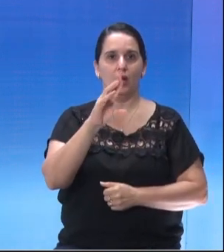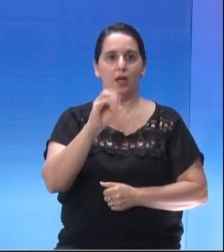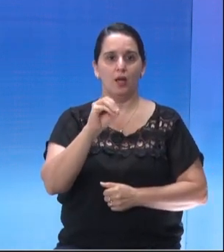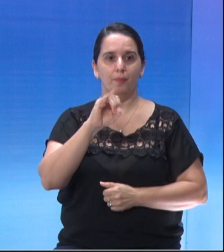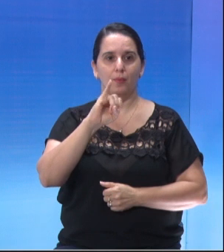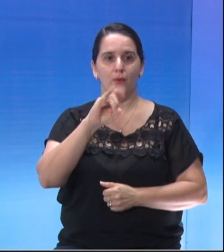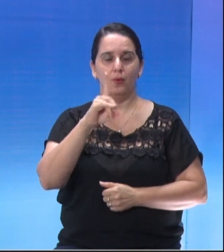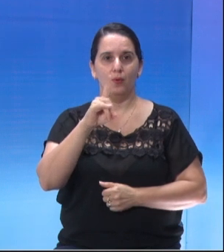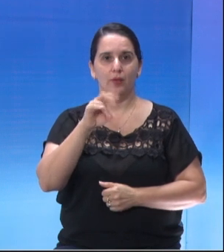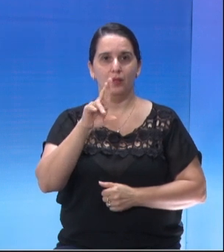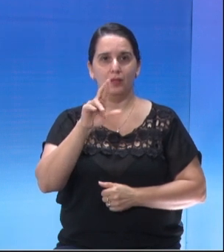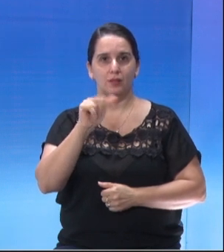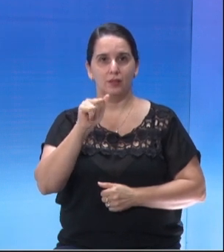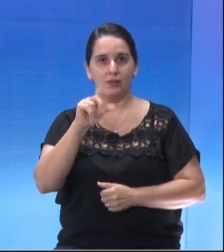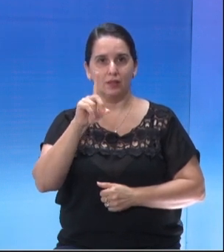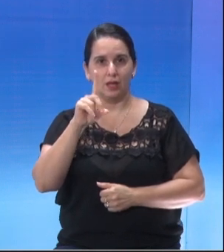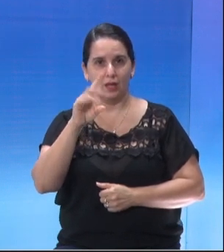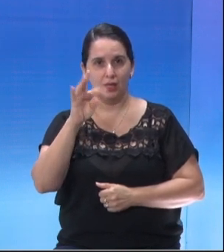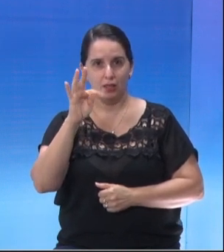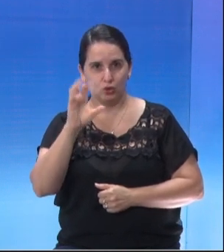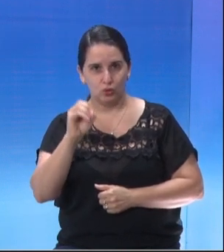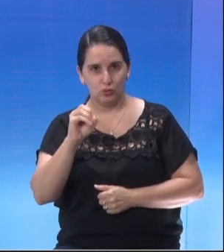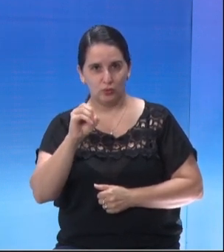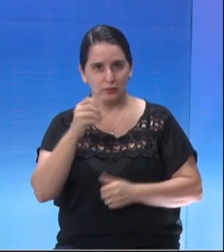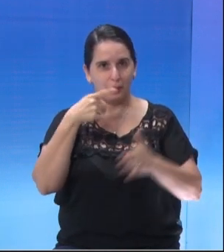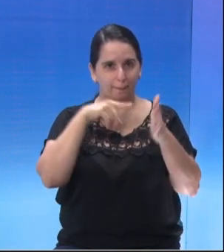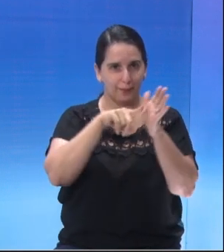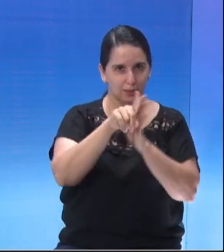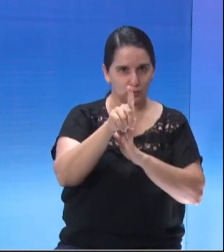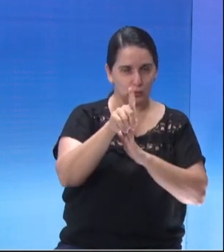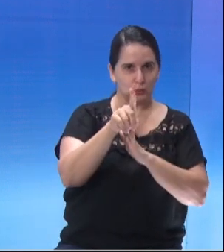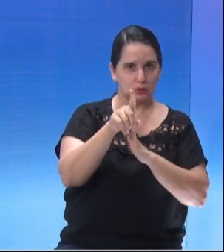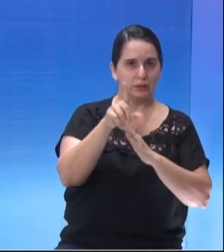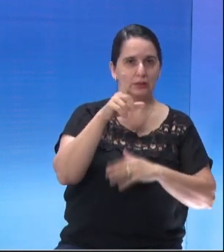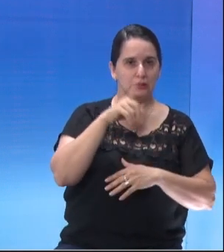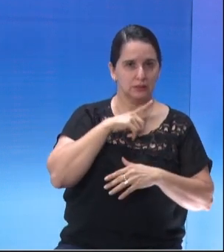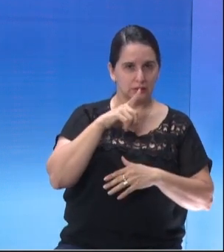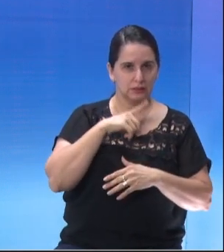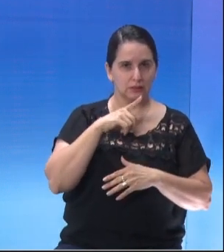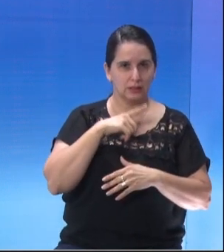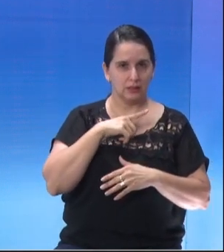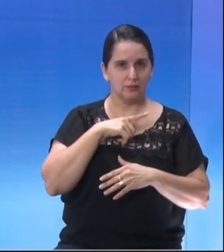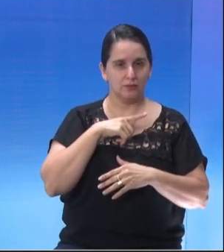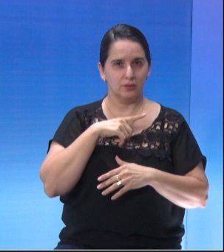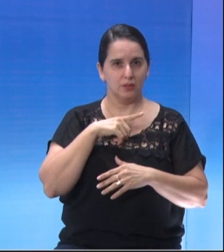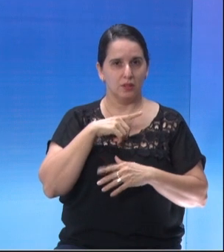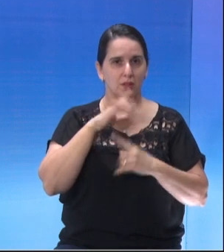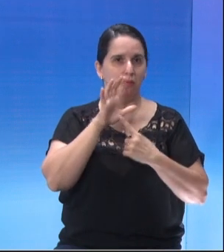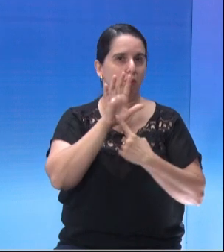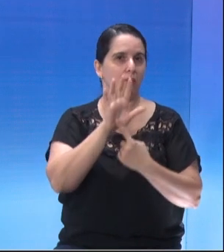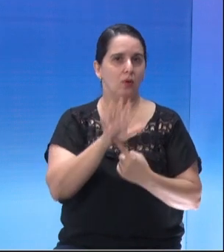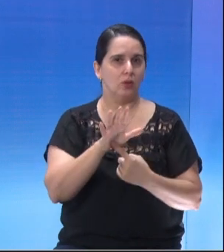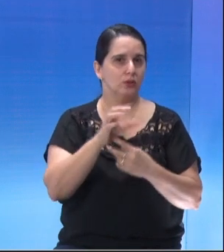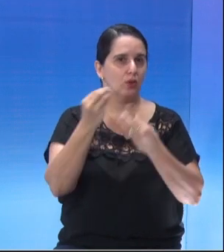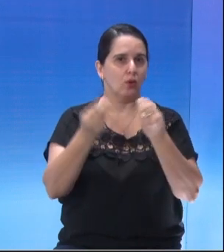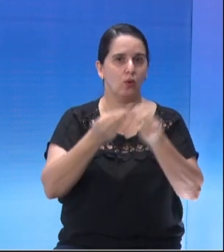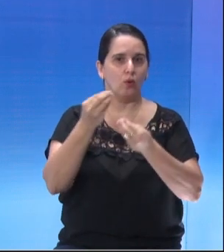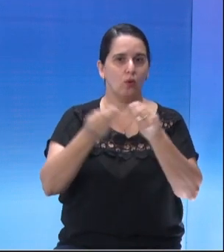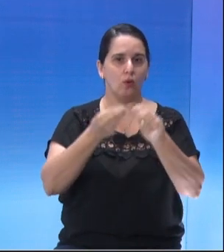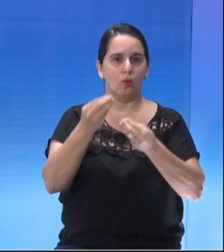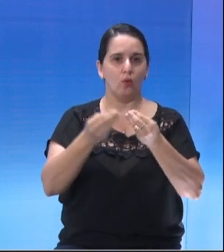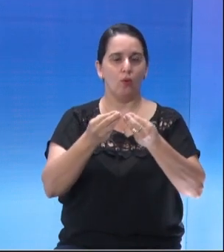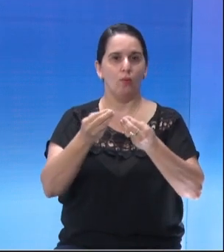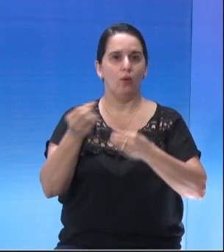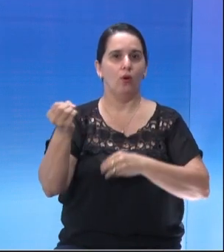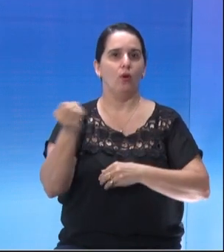em nenhum momento da questão, em nenhum momento do enunciado ou da pergunta, menciona-se a formação